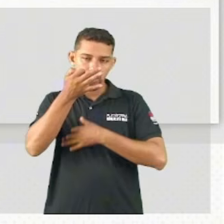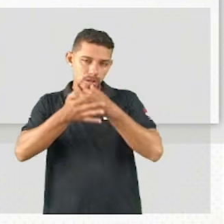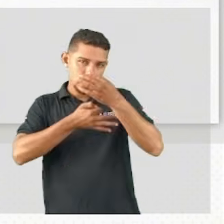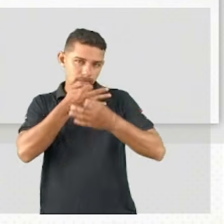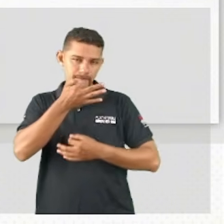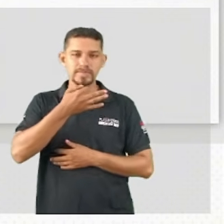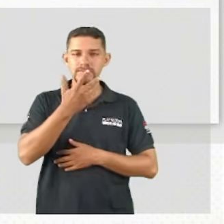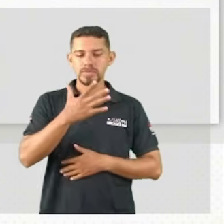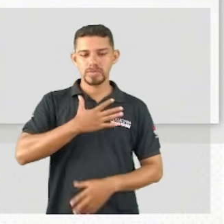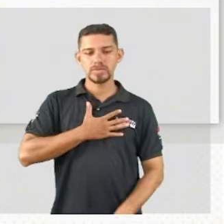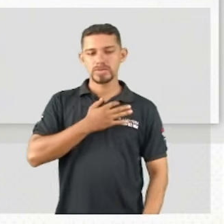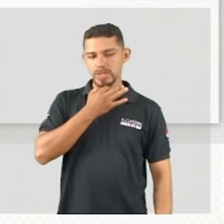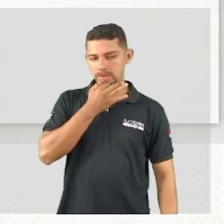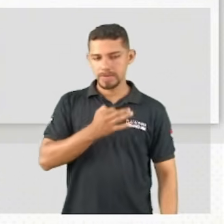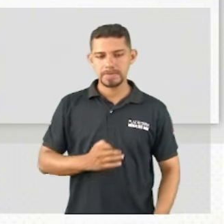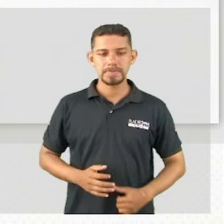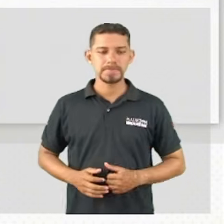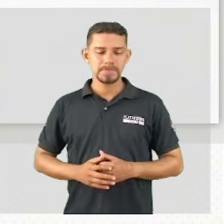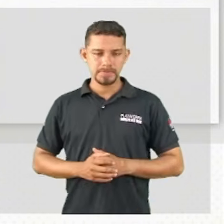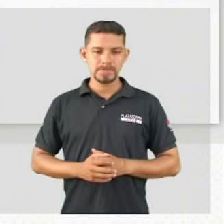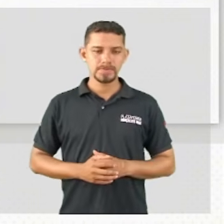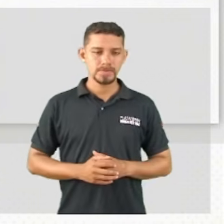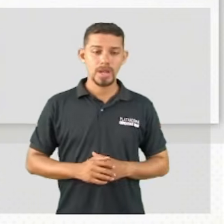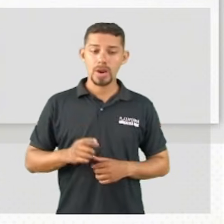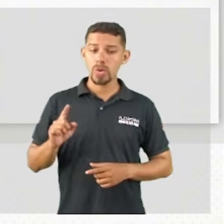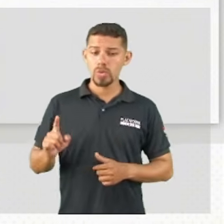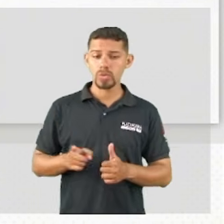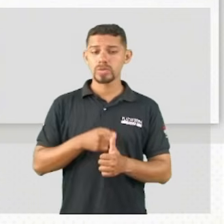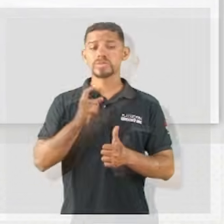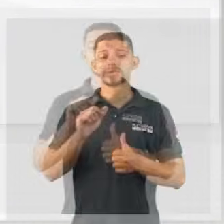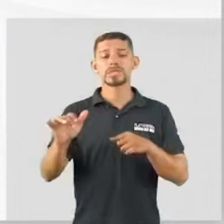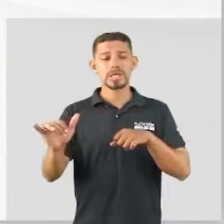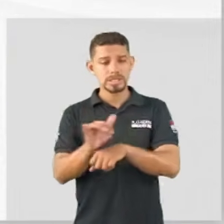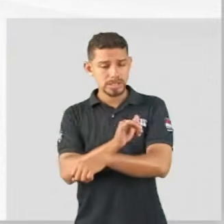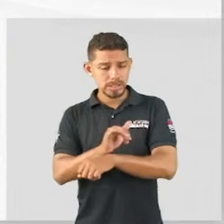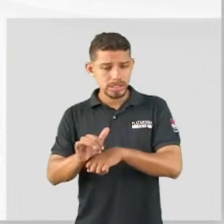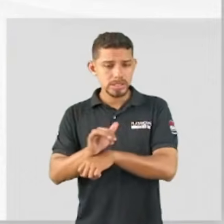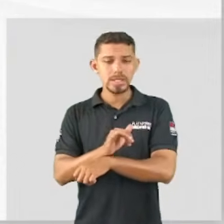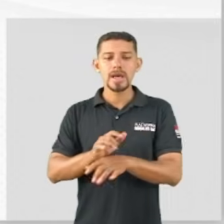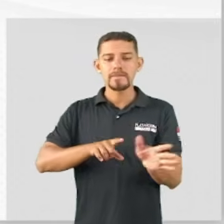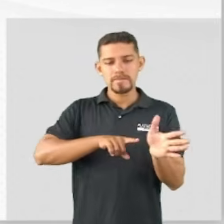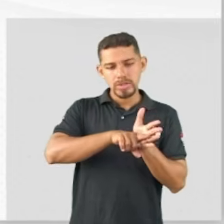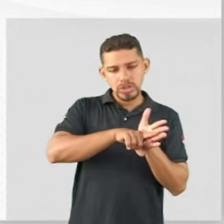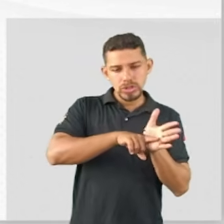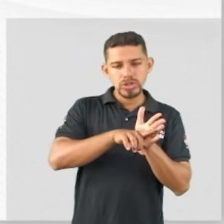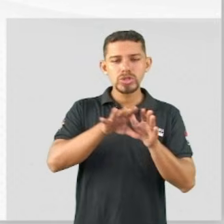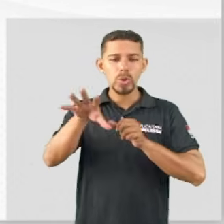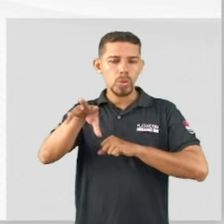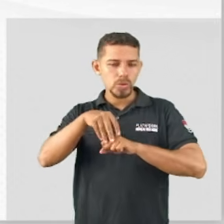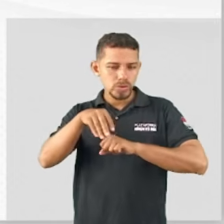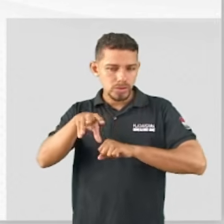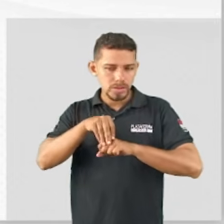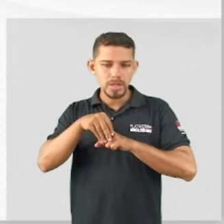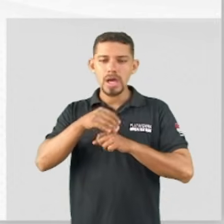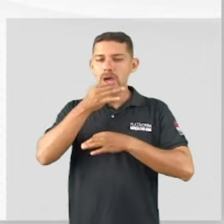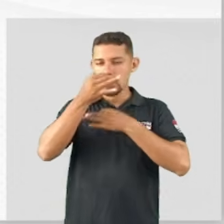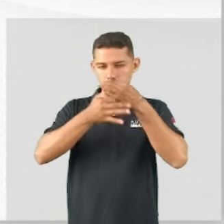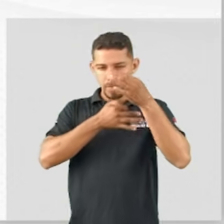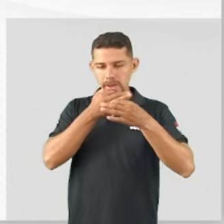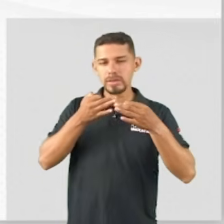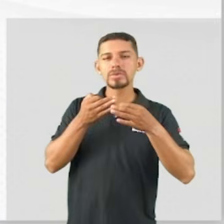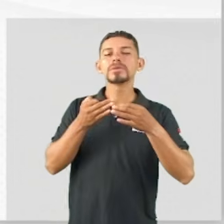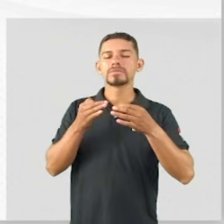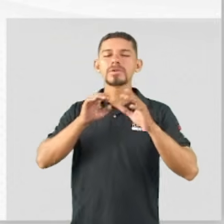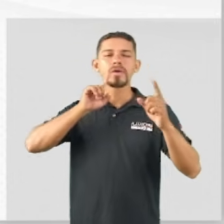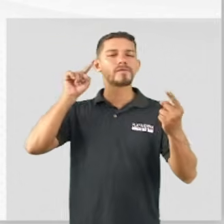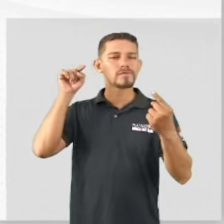pessoas sobre o seu posicionamento. Então, uma das estratégias é a pesquisa e conhecimento, né? Argumentos baseados em fatos, né?